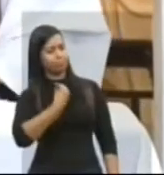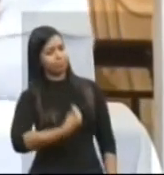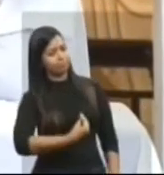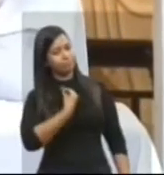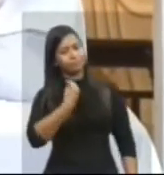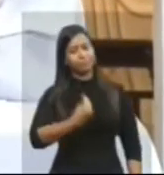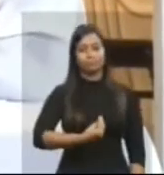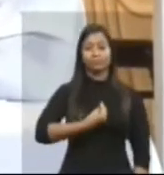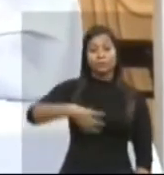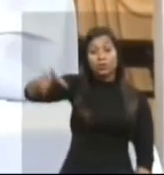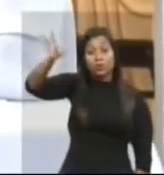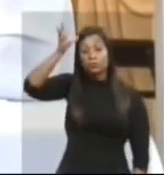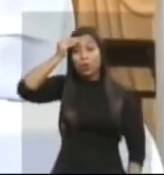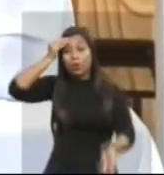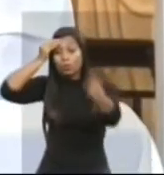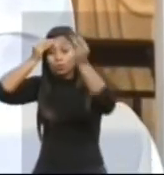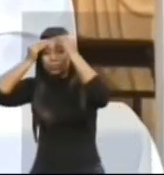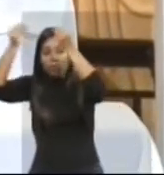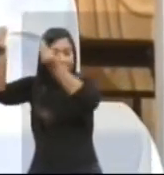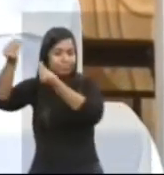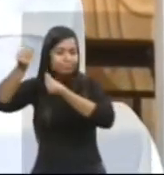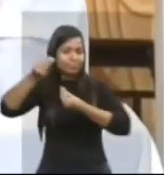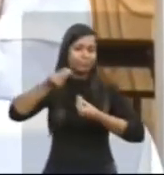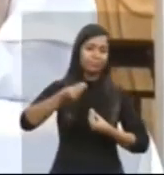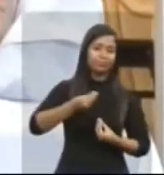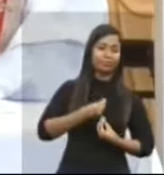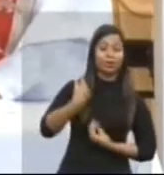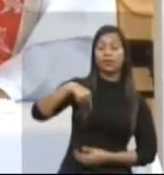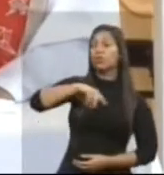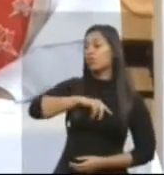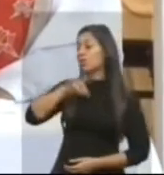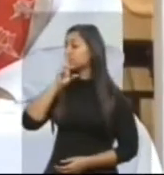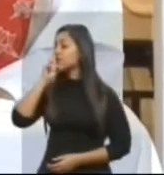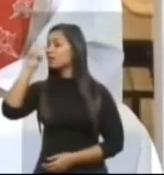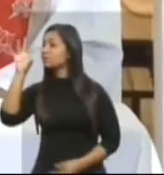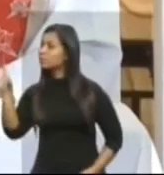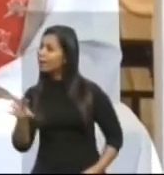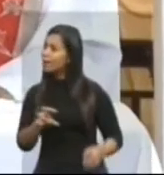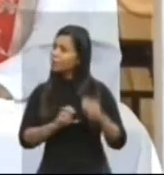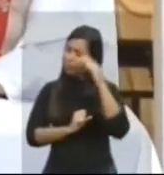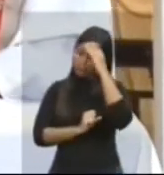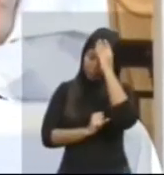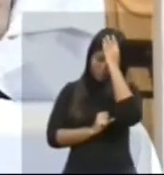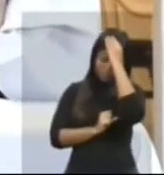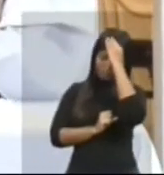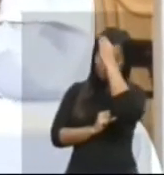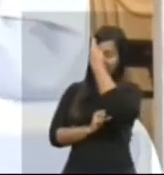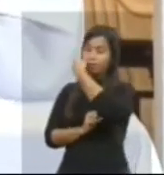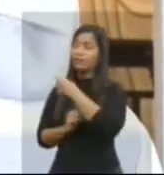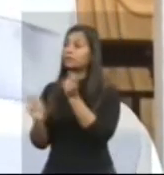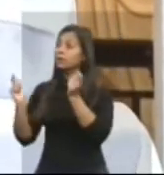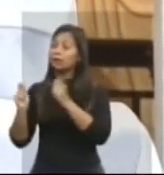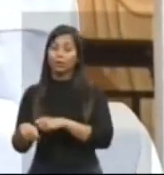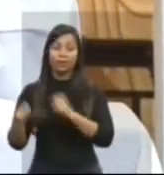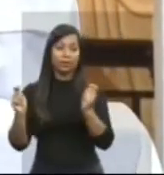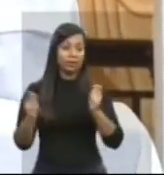deu muitos dons. Nossa resposta ao amor será feita se a